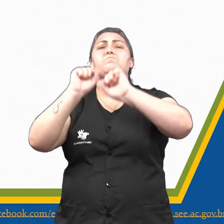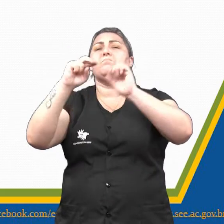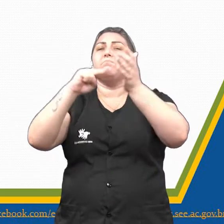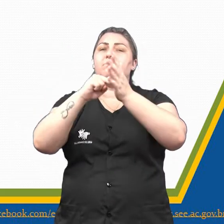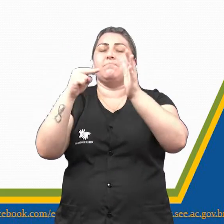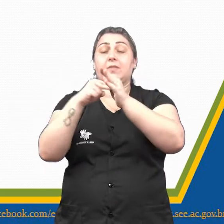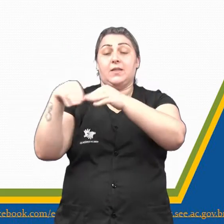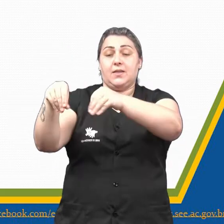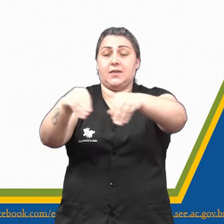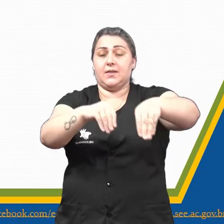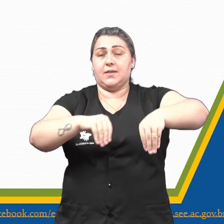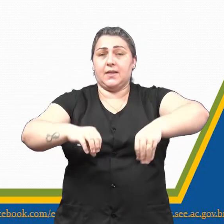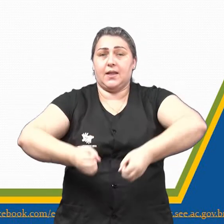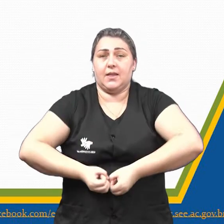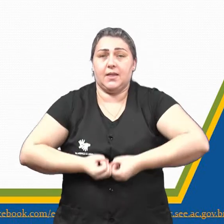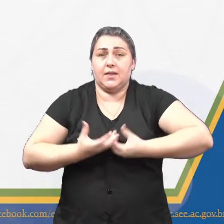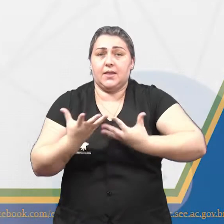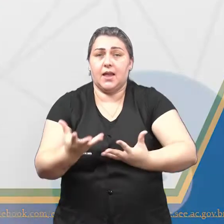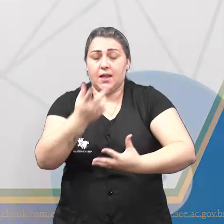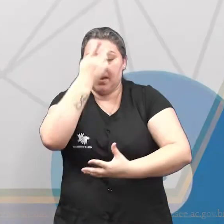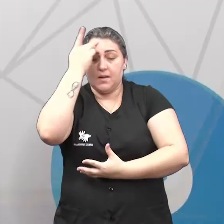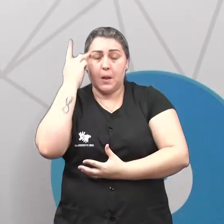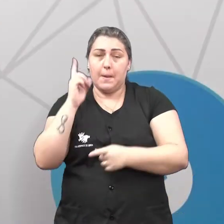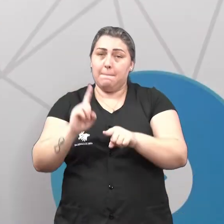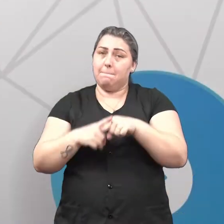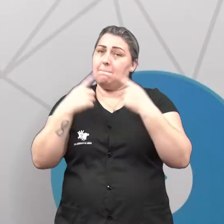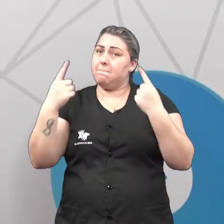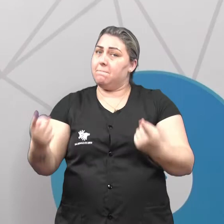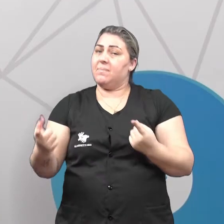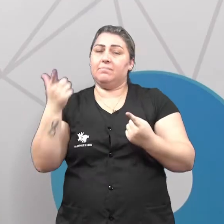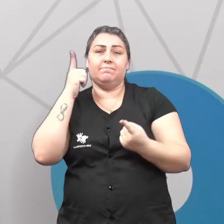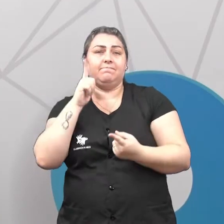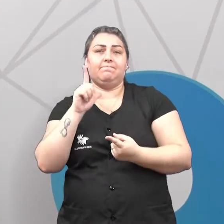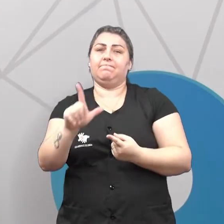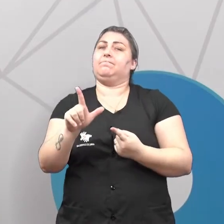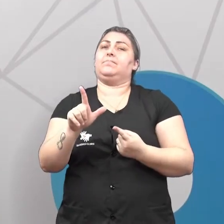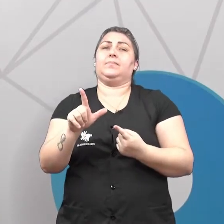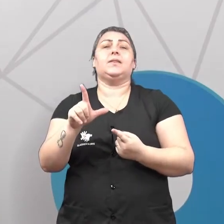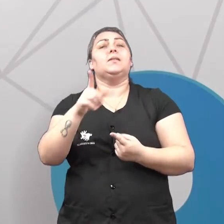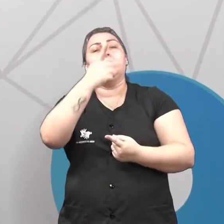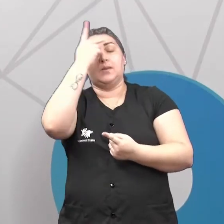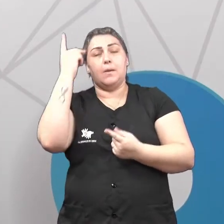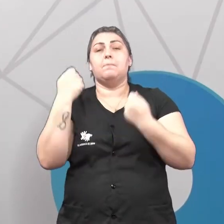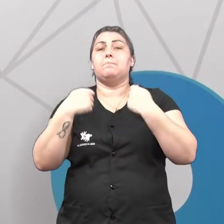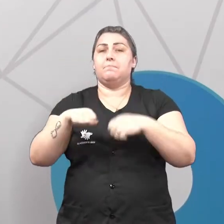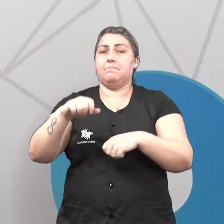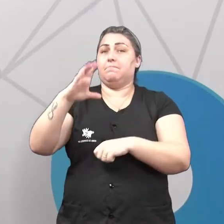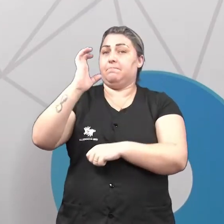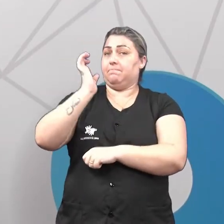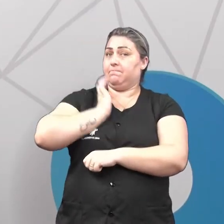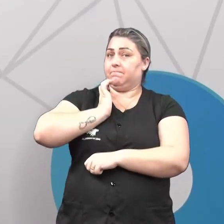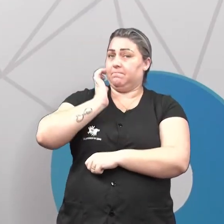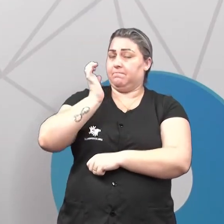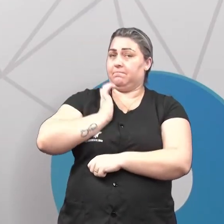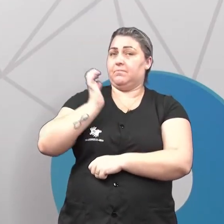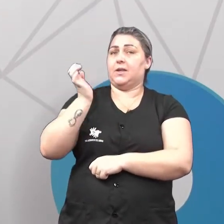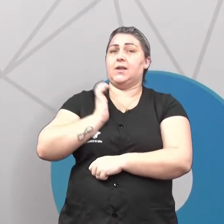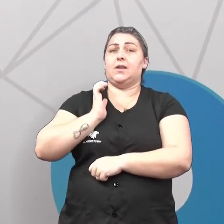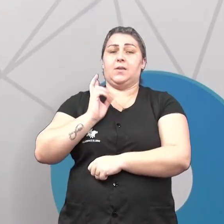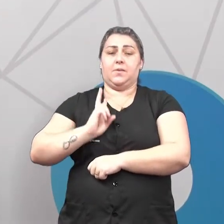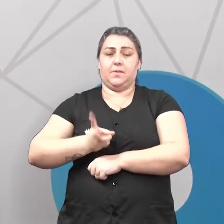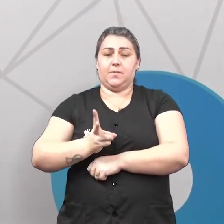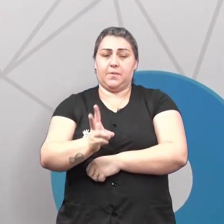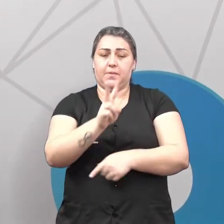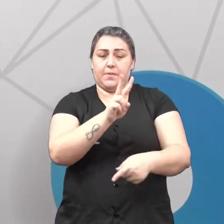Eram terras doadas a uma pessoa, só que ela não deu certo, Essa pessoa tinha que ser rica, tinha que ter condições para manter